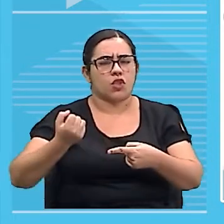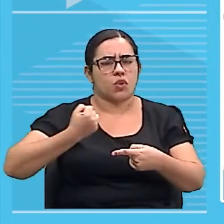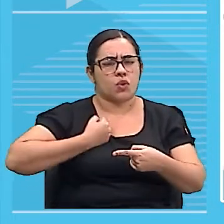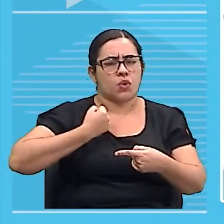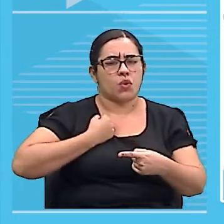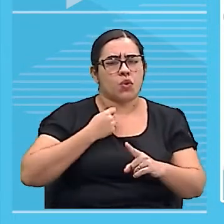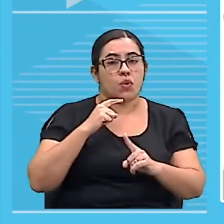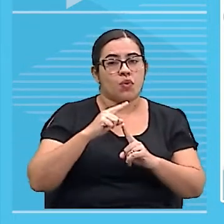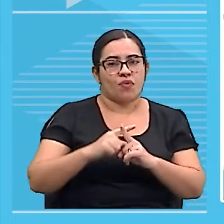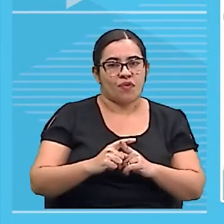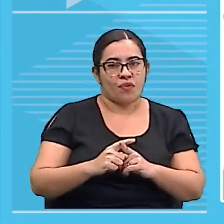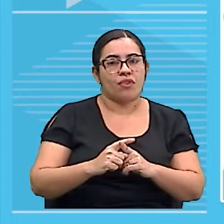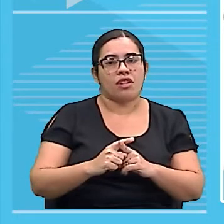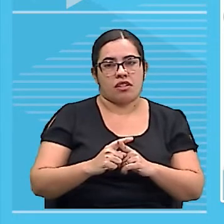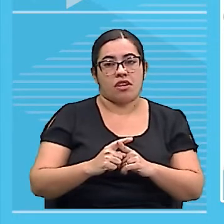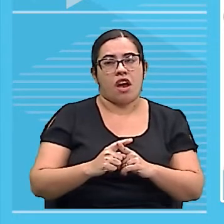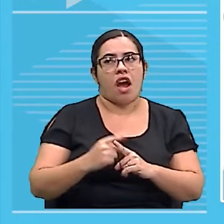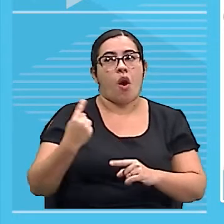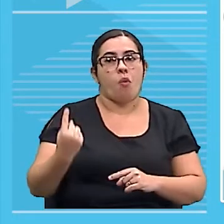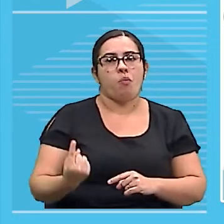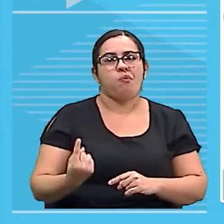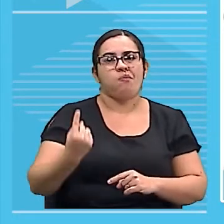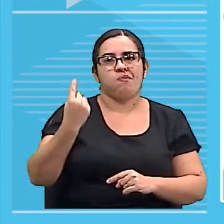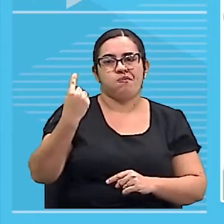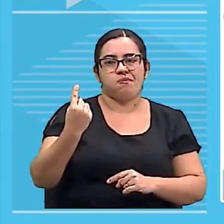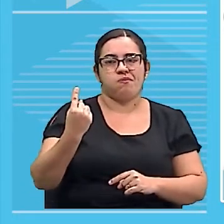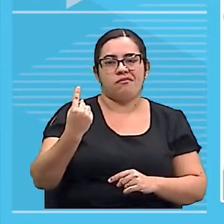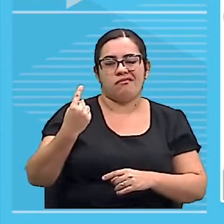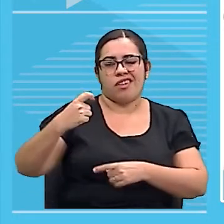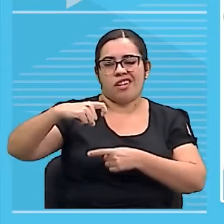e pela resistência de um deles